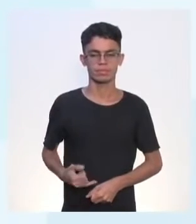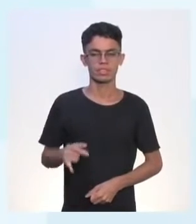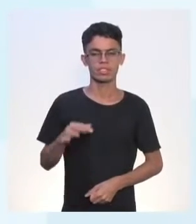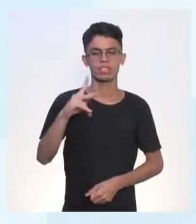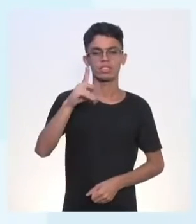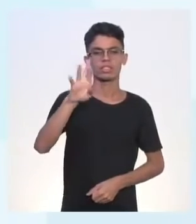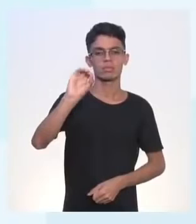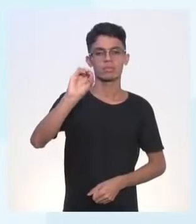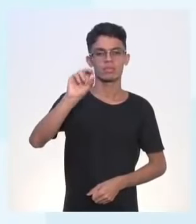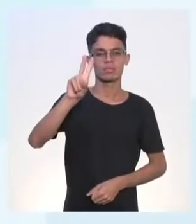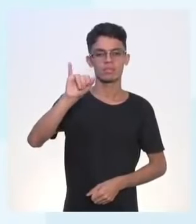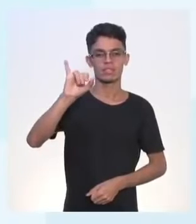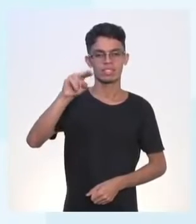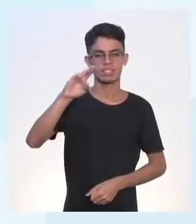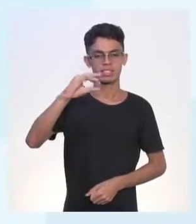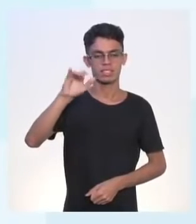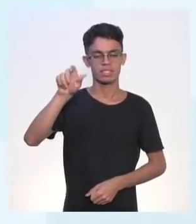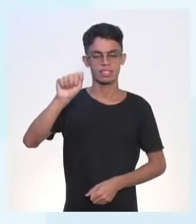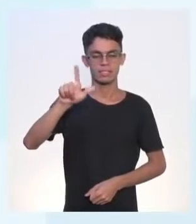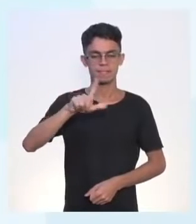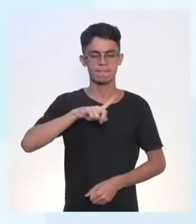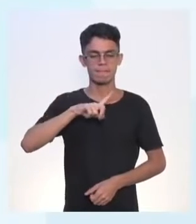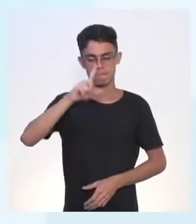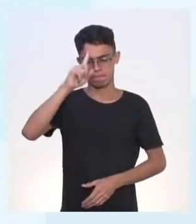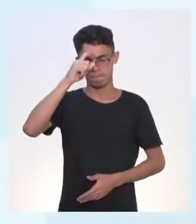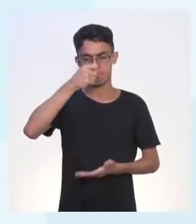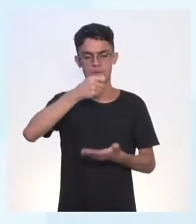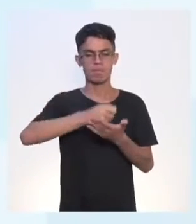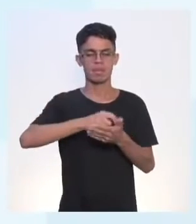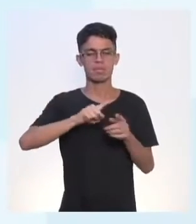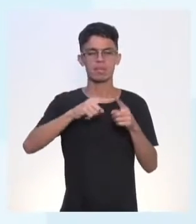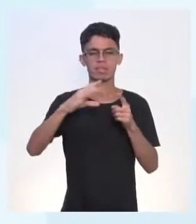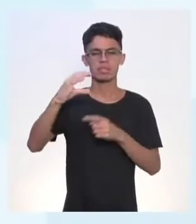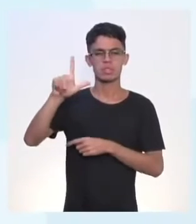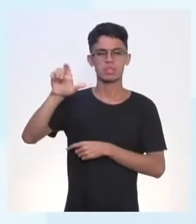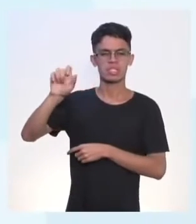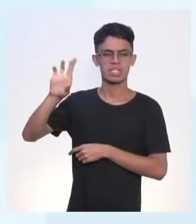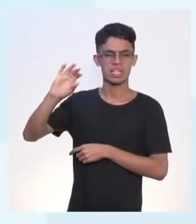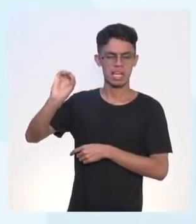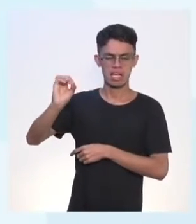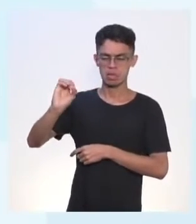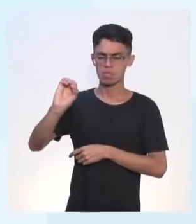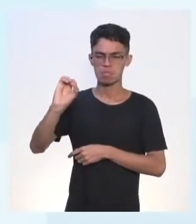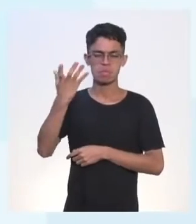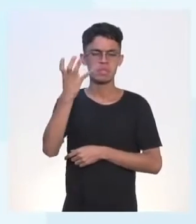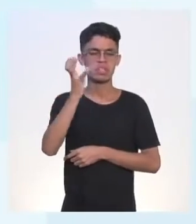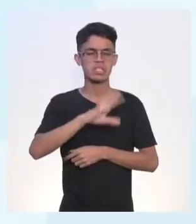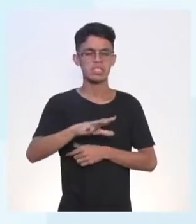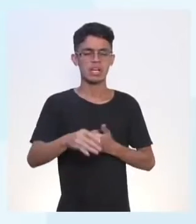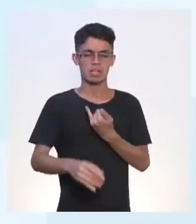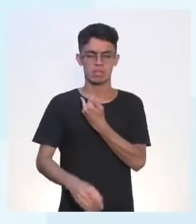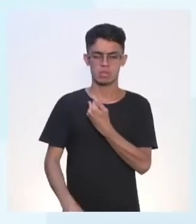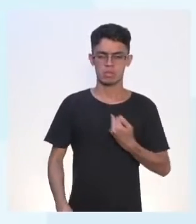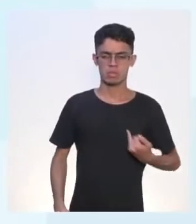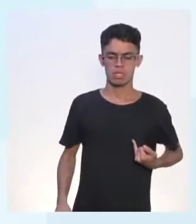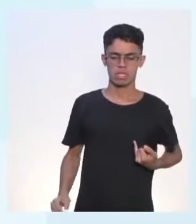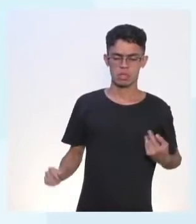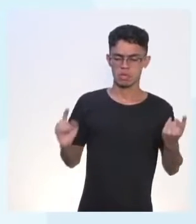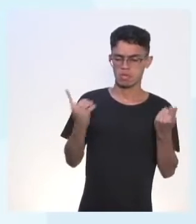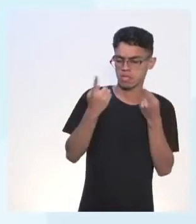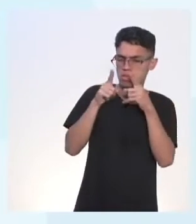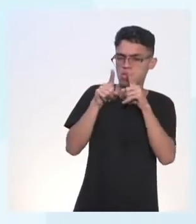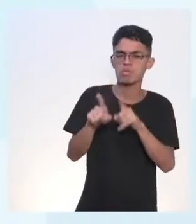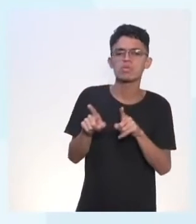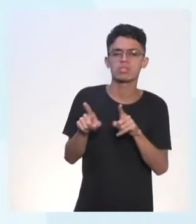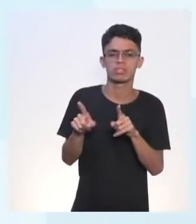províncias tivessem mais autonomia e o clero não queria que o imperador se colocasse em